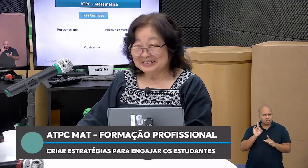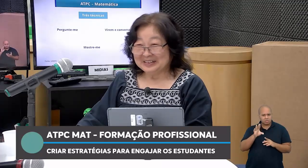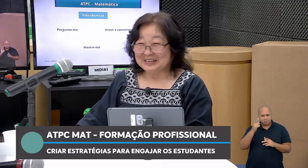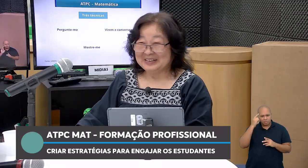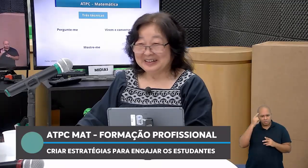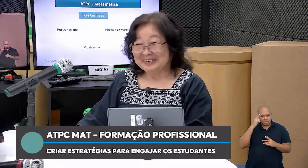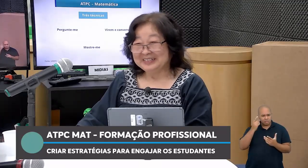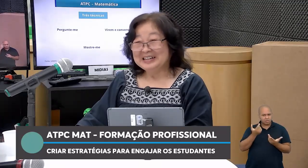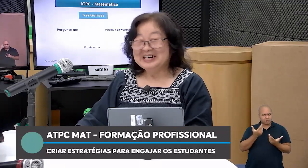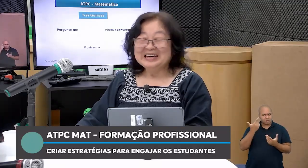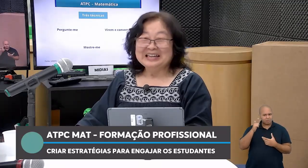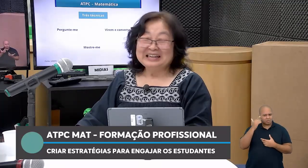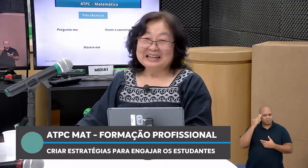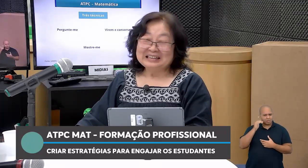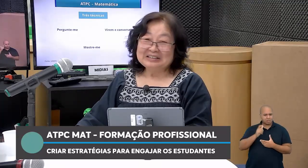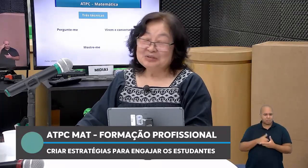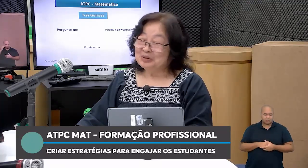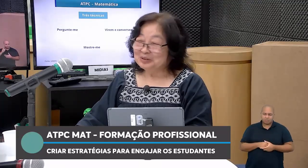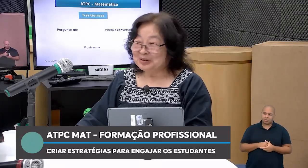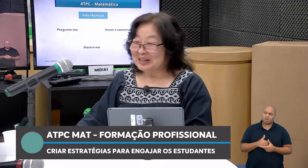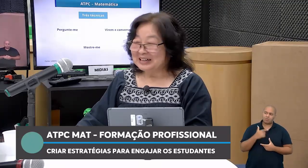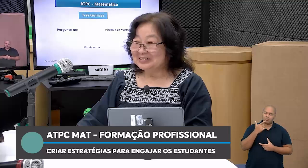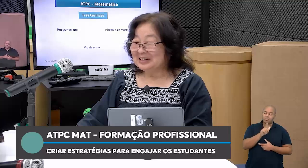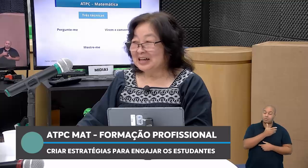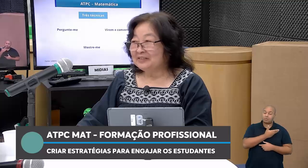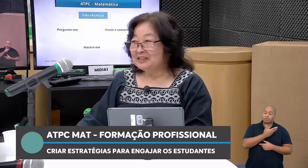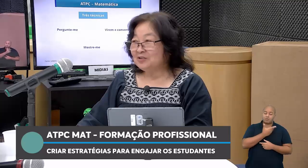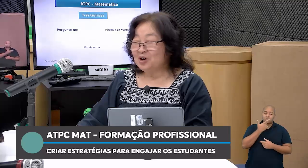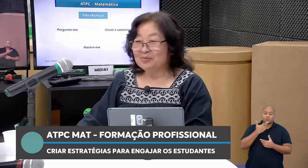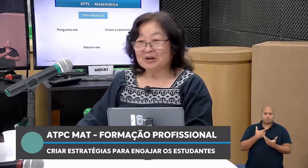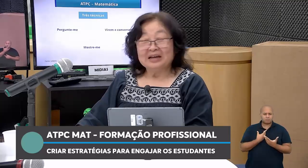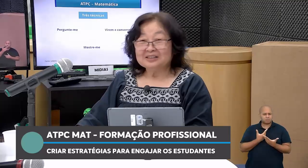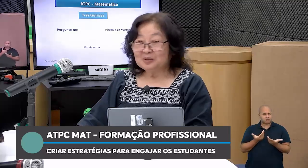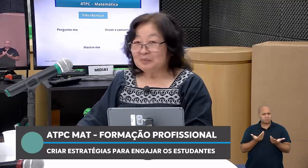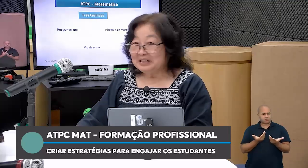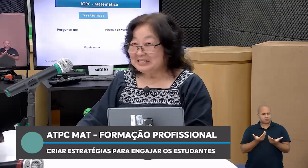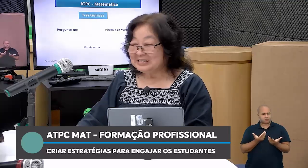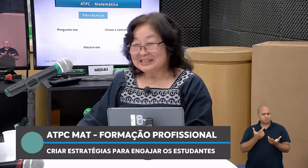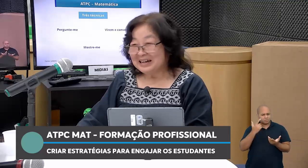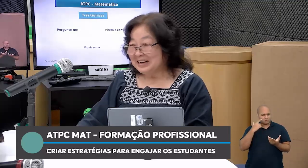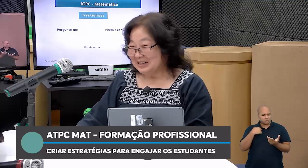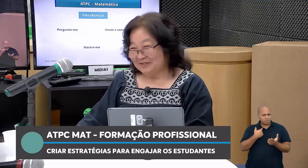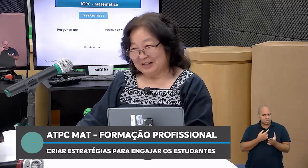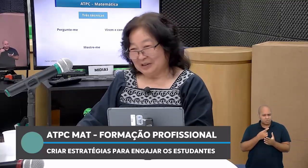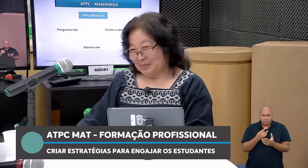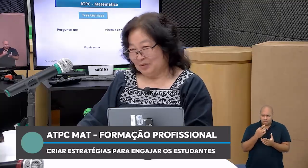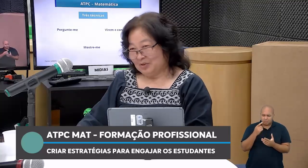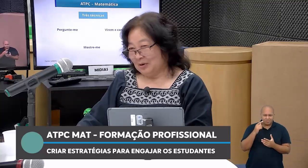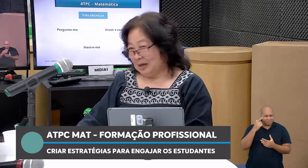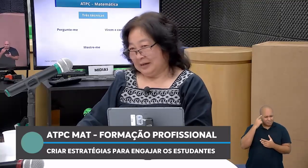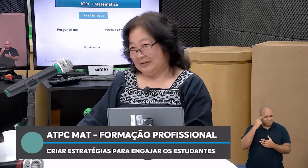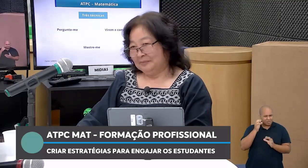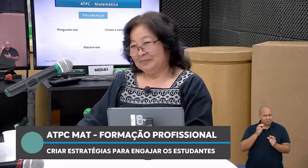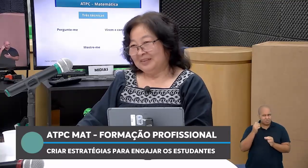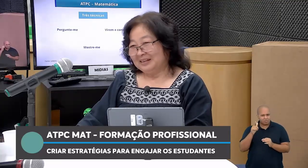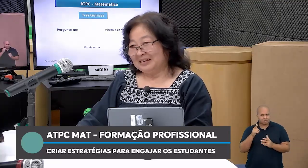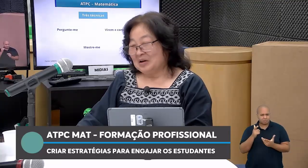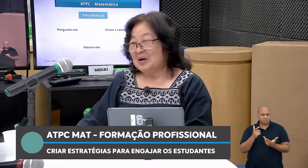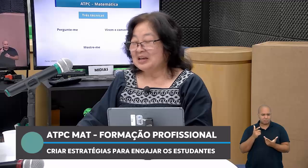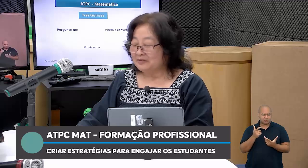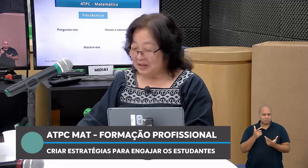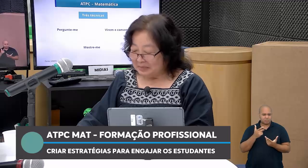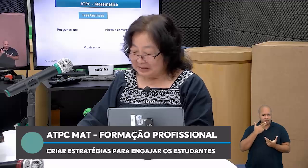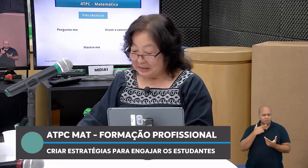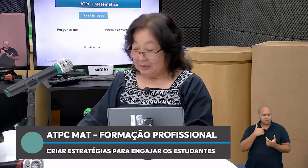pensar, entendeu? E aí o outro colega do lado falou assim, como? É só pensar, falando para o outro colega,